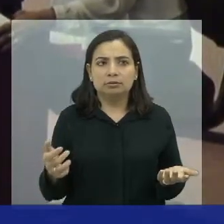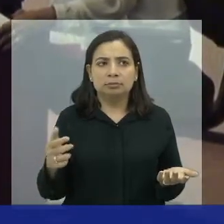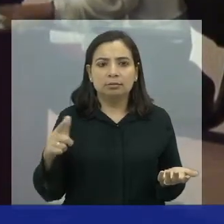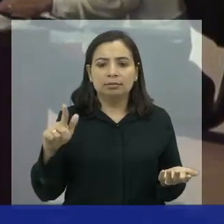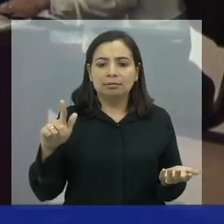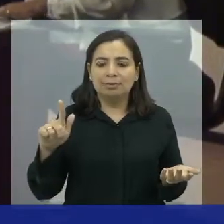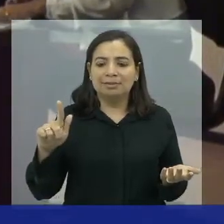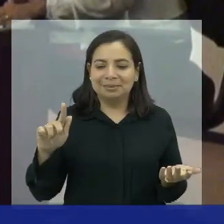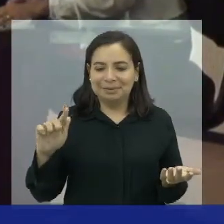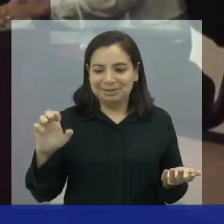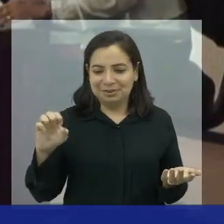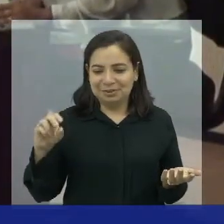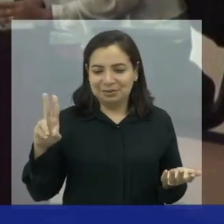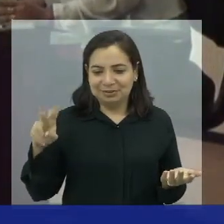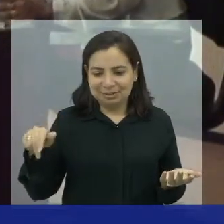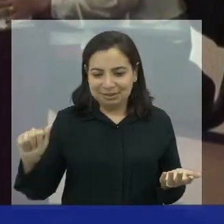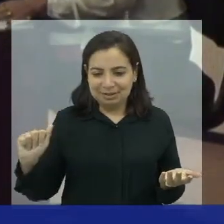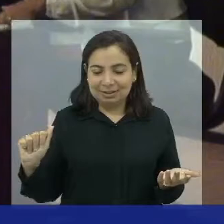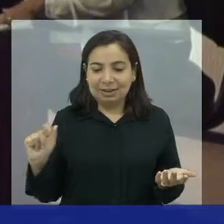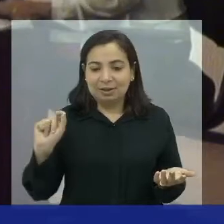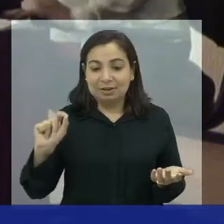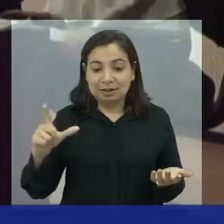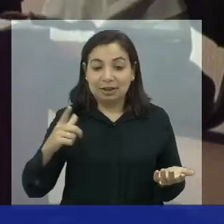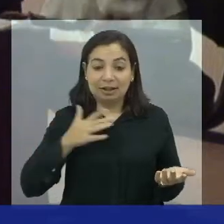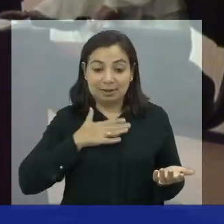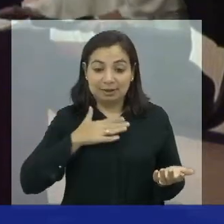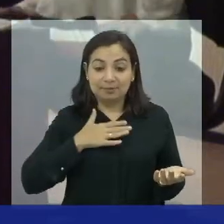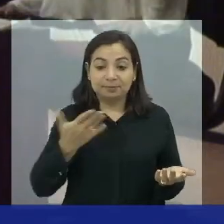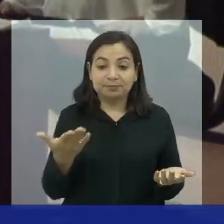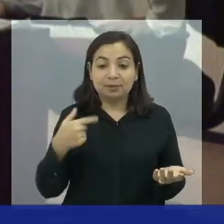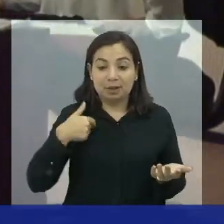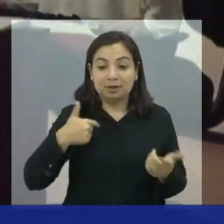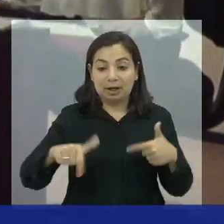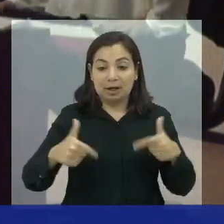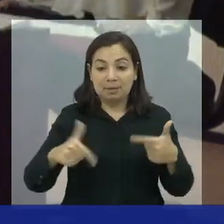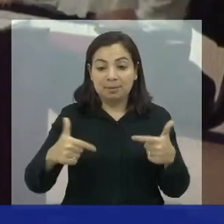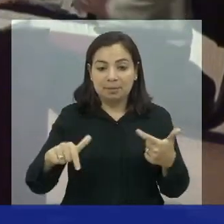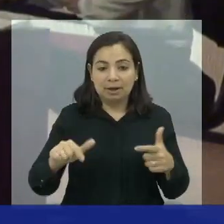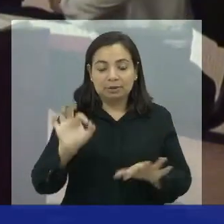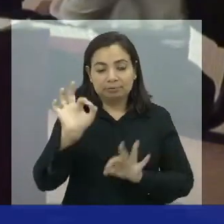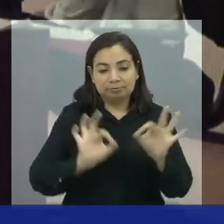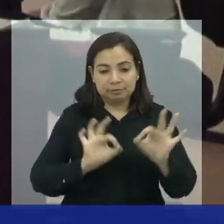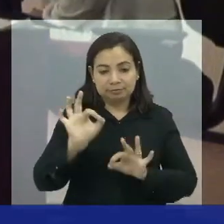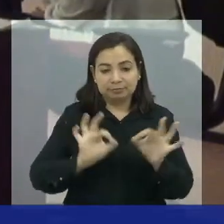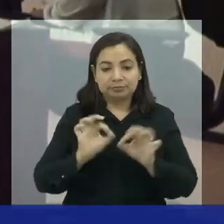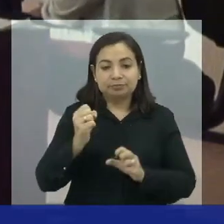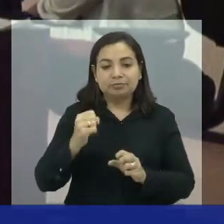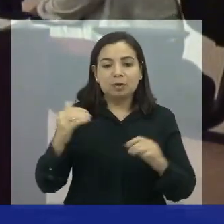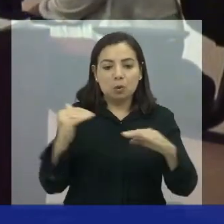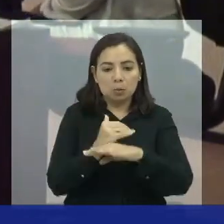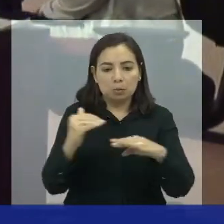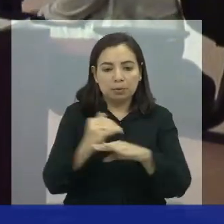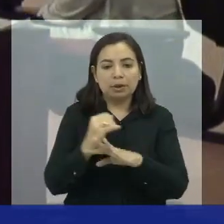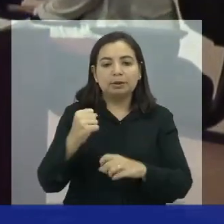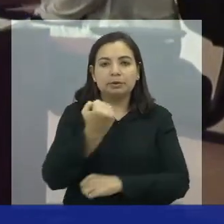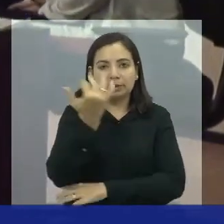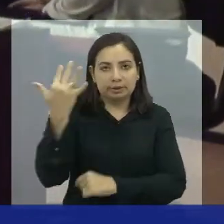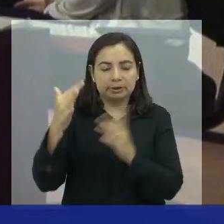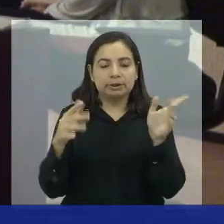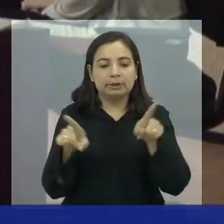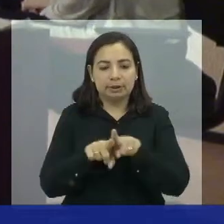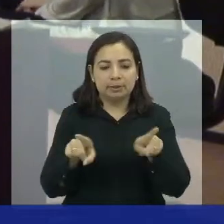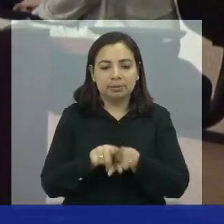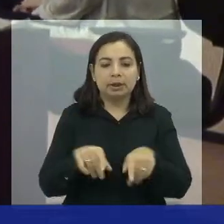Bem, eu trabalho na área ambiental e planejamento urbano. Então, nós trabalhamos sempre em parceria,